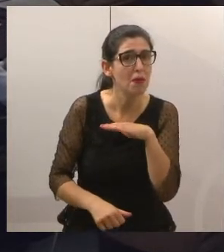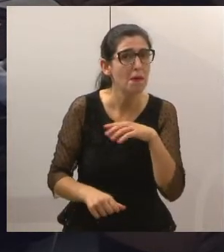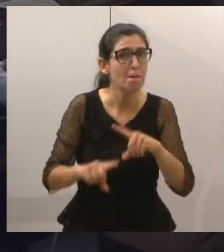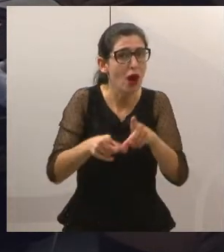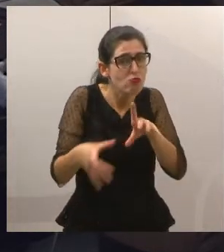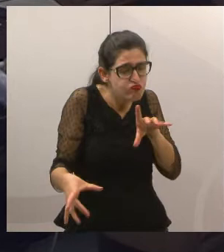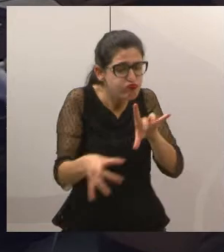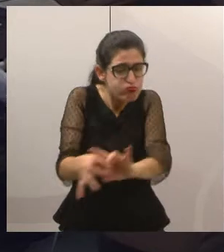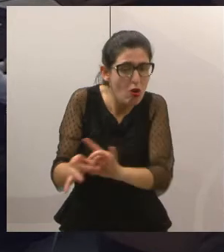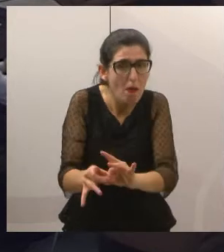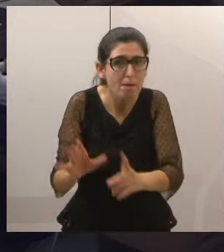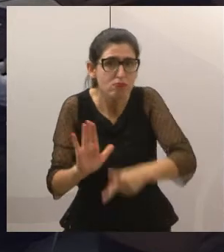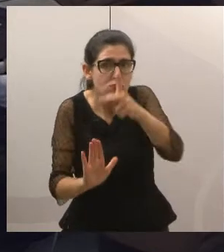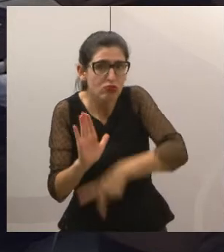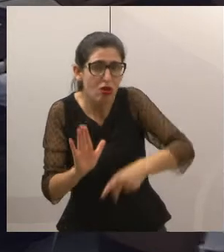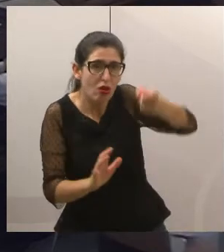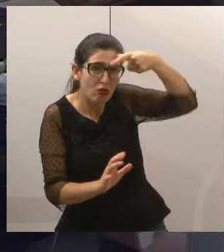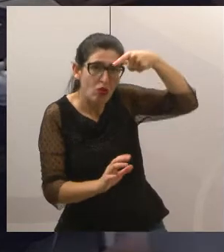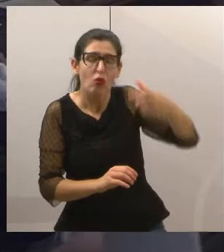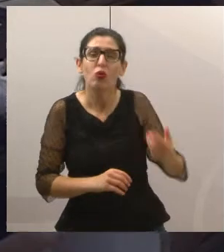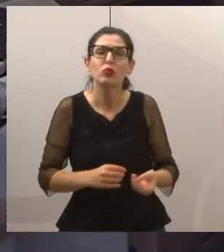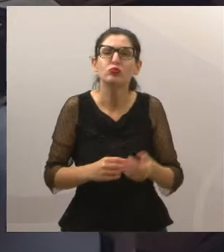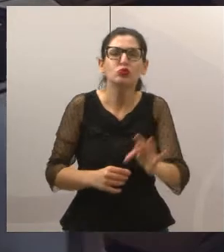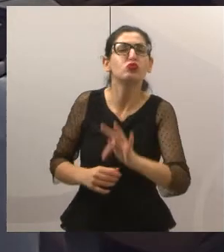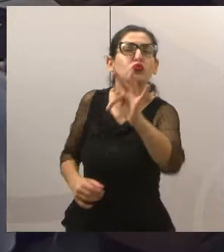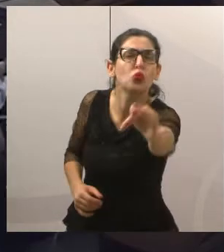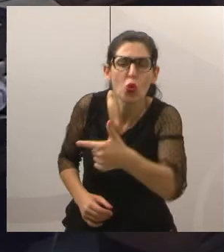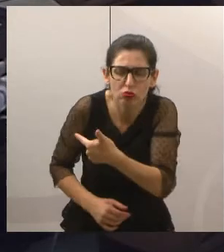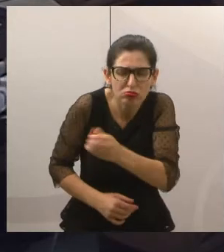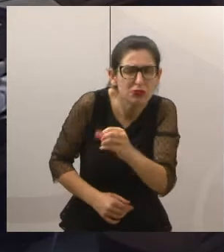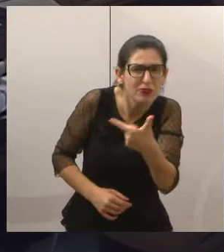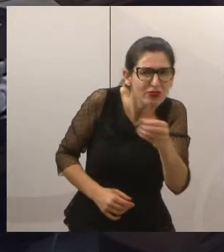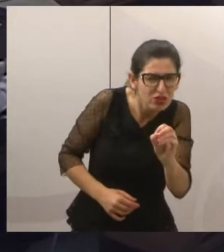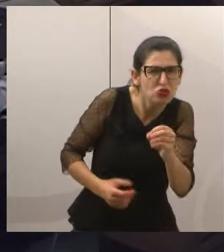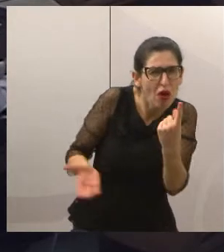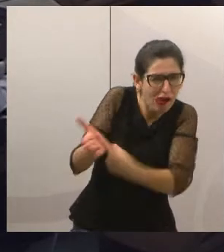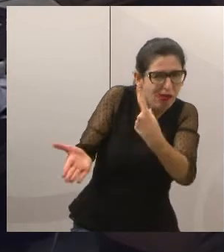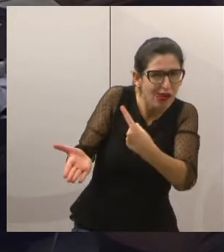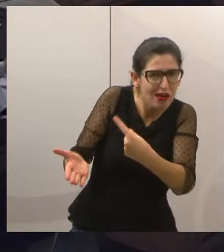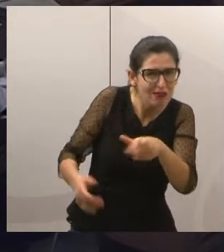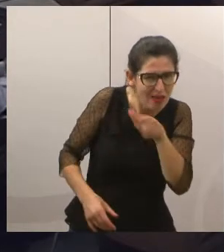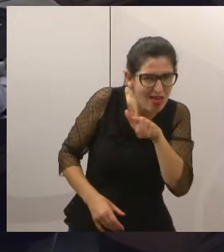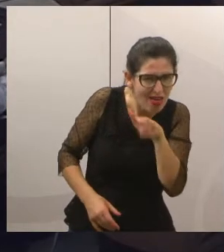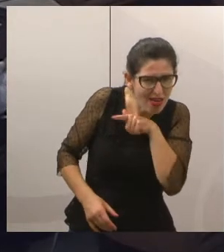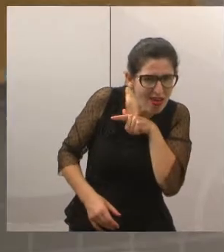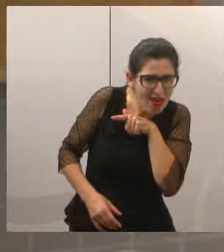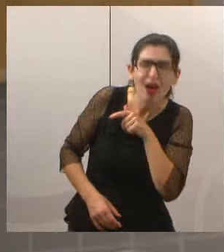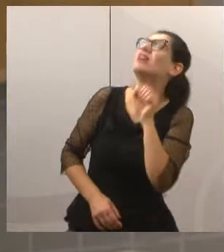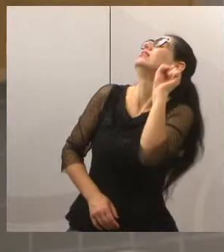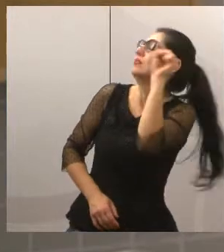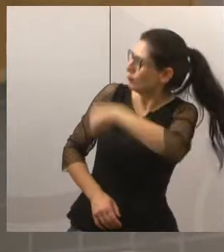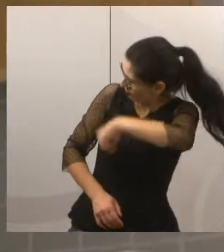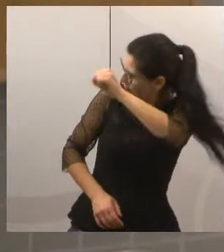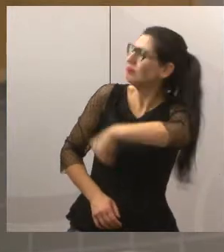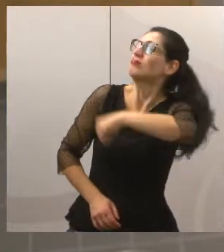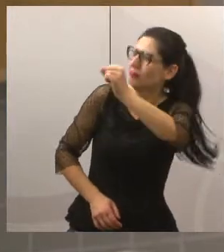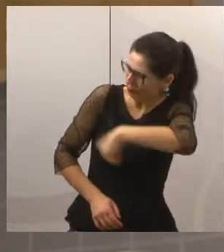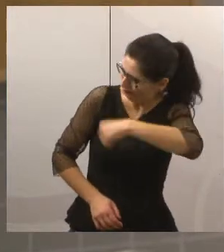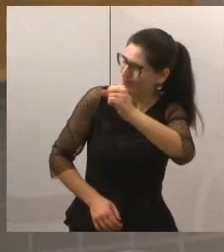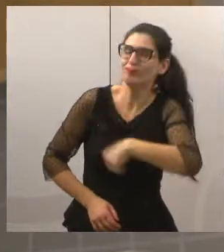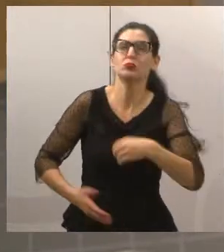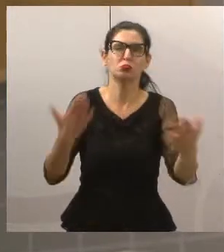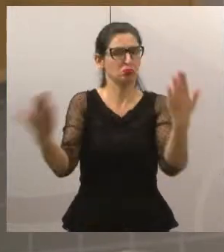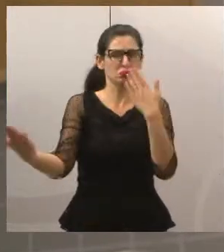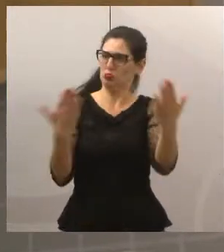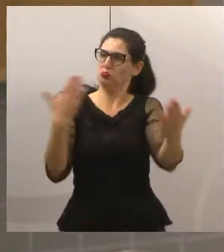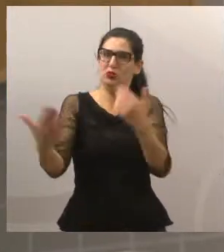culturais. Houve previsão de aumento para 2020 ou não? Sim, a gente teve um aumento significativo nisso. Acho que o último ano foi 600